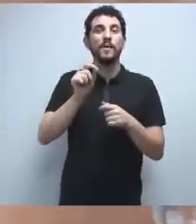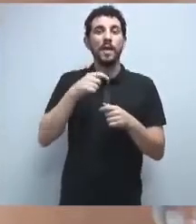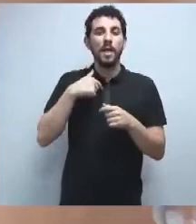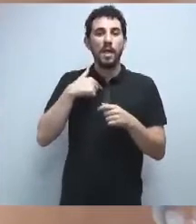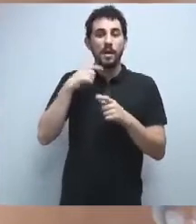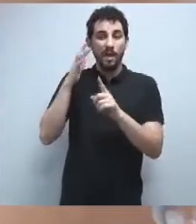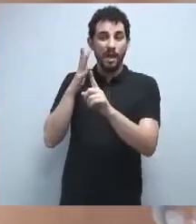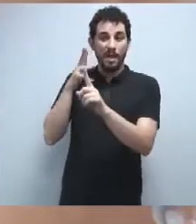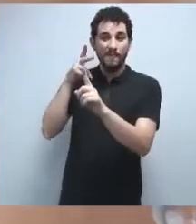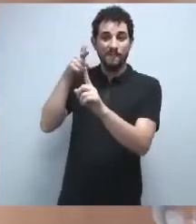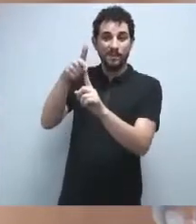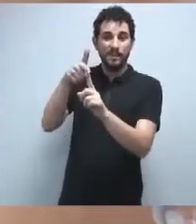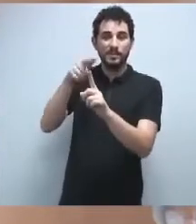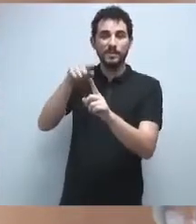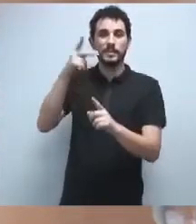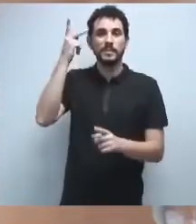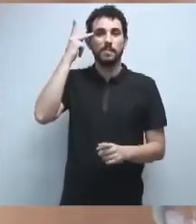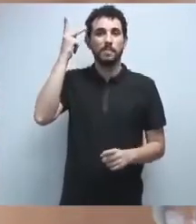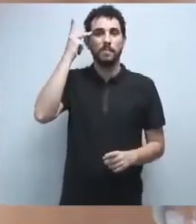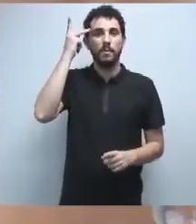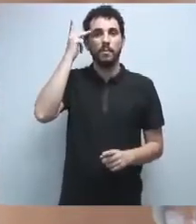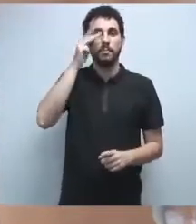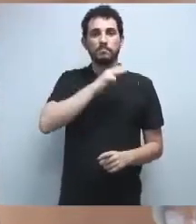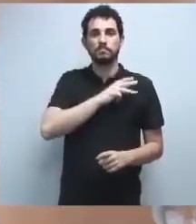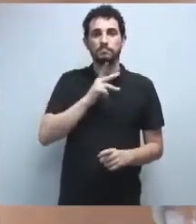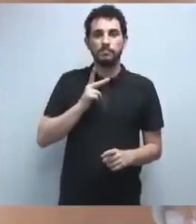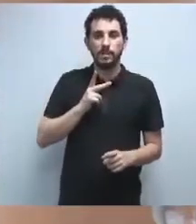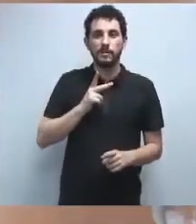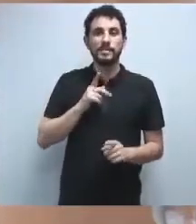paulo a sua revista justicia